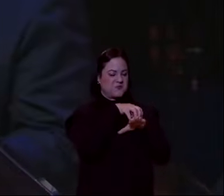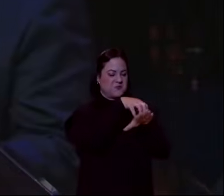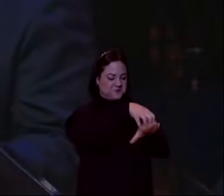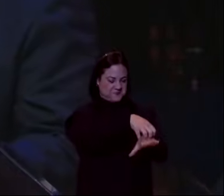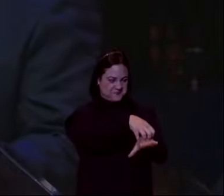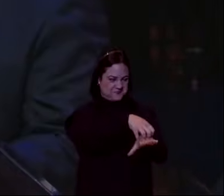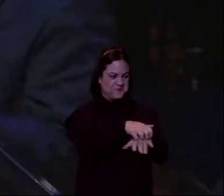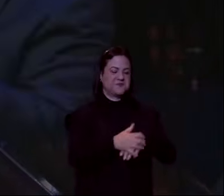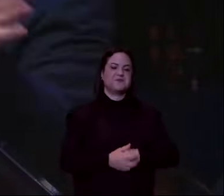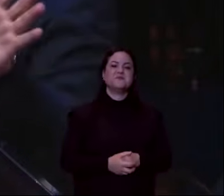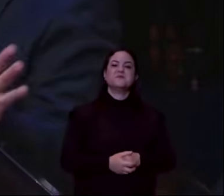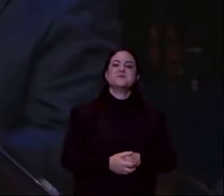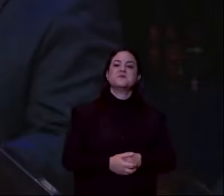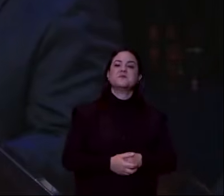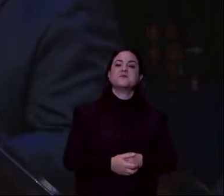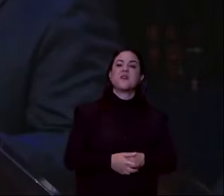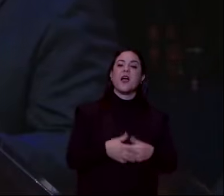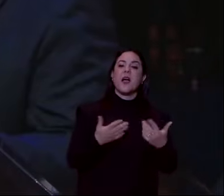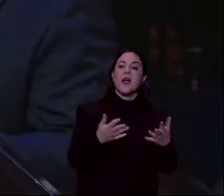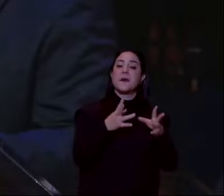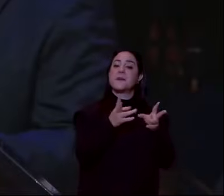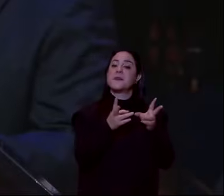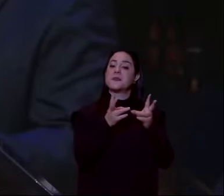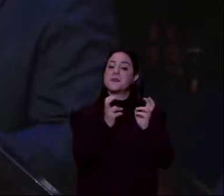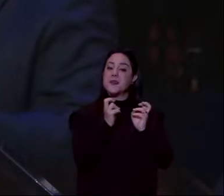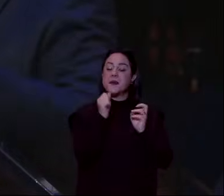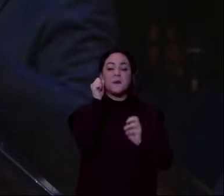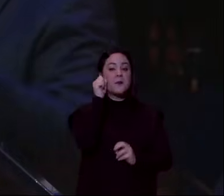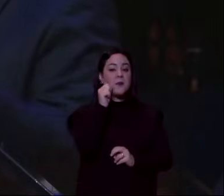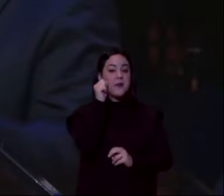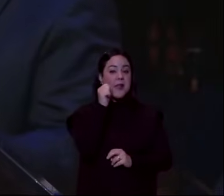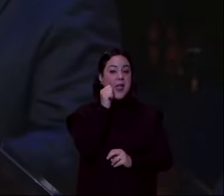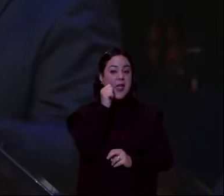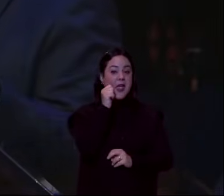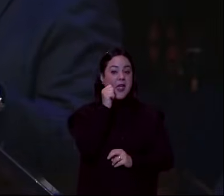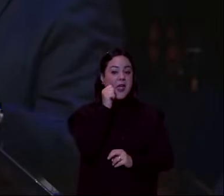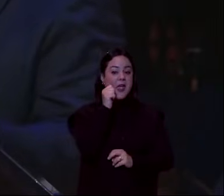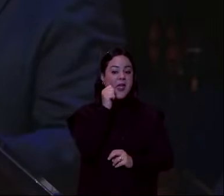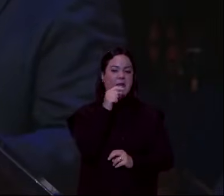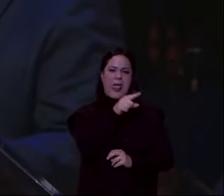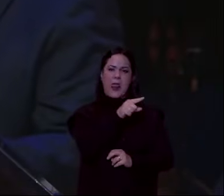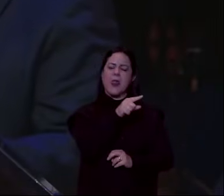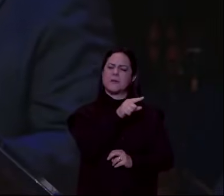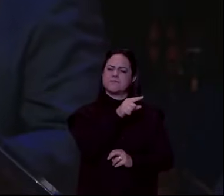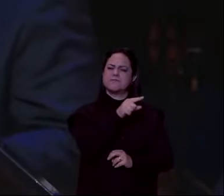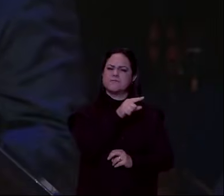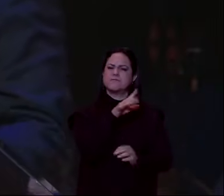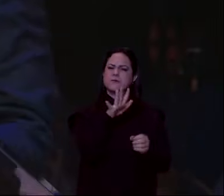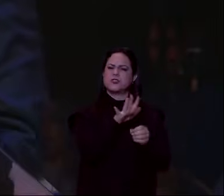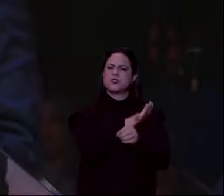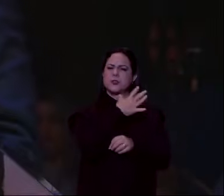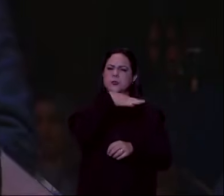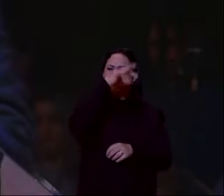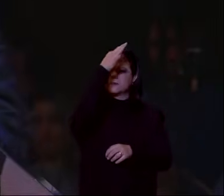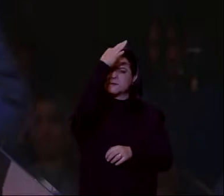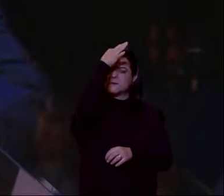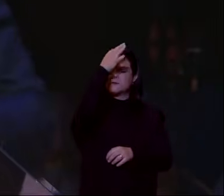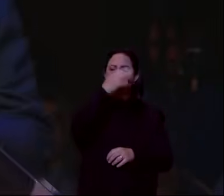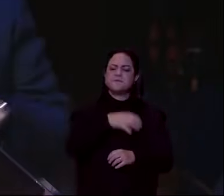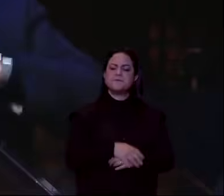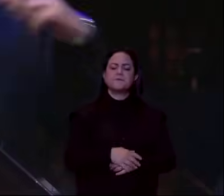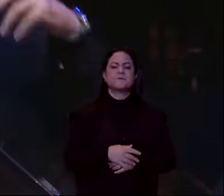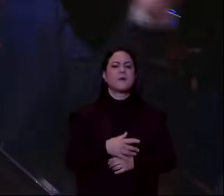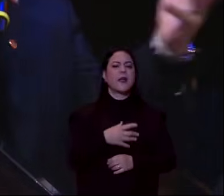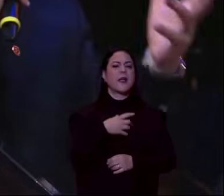turismo local, e logo a gente podia perceber que aquela mulher era uma convertida, cheia do Espírito Santo, e ela estava ali de